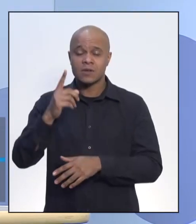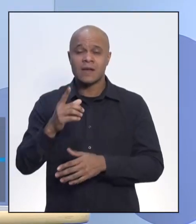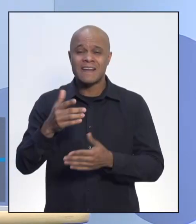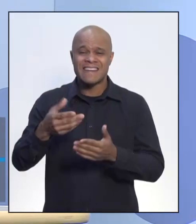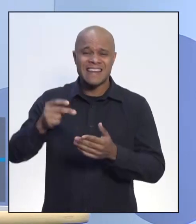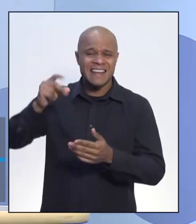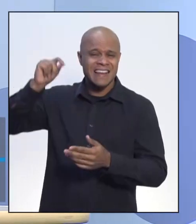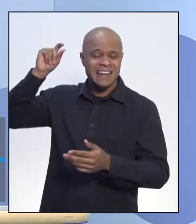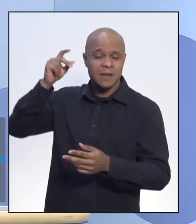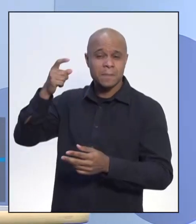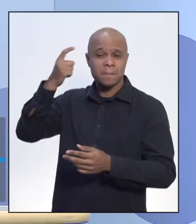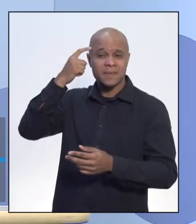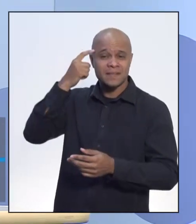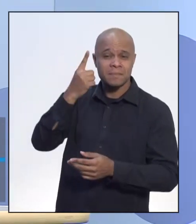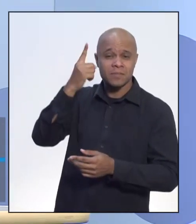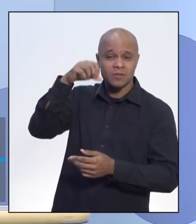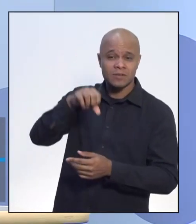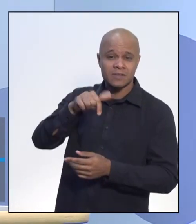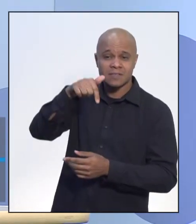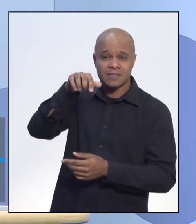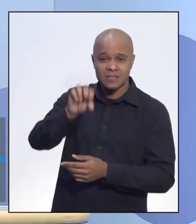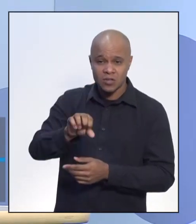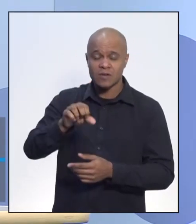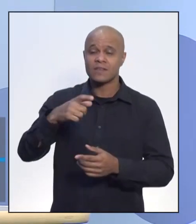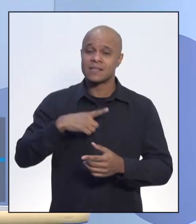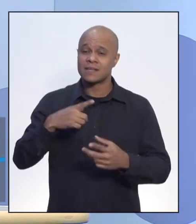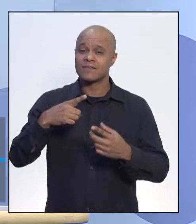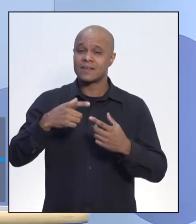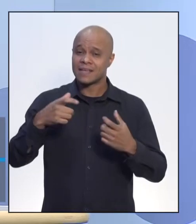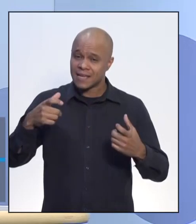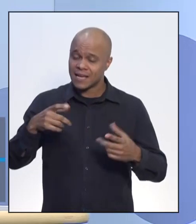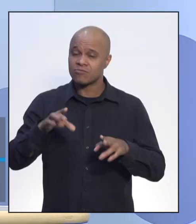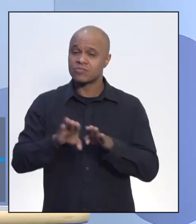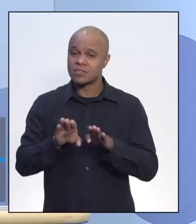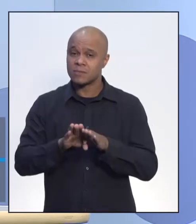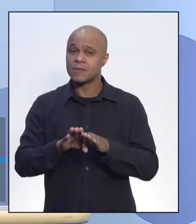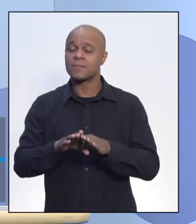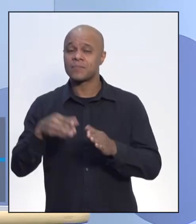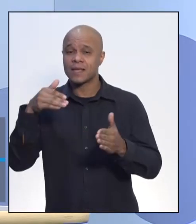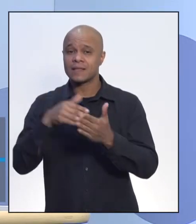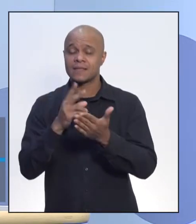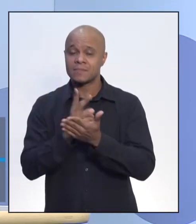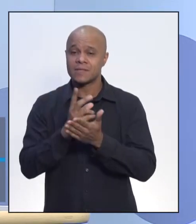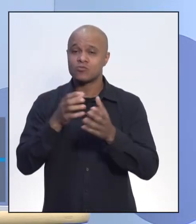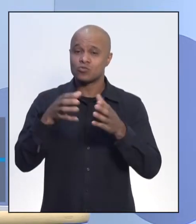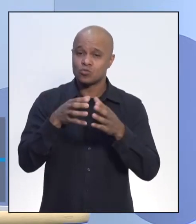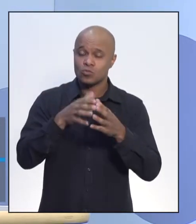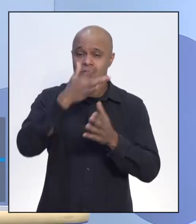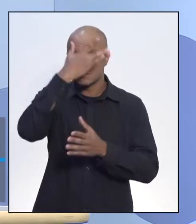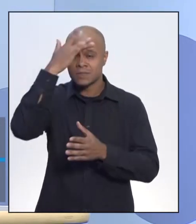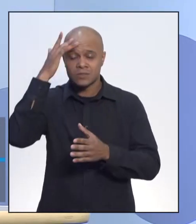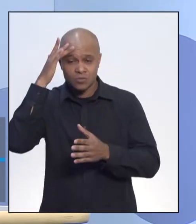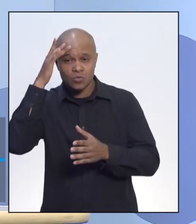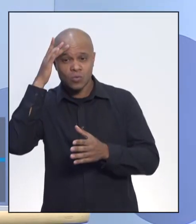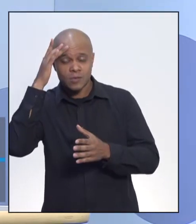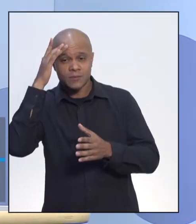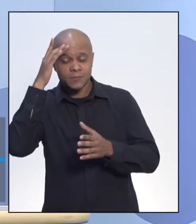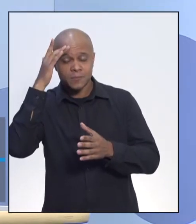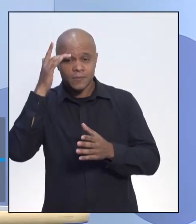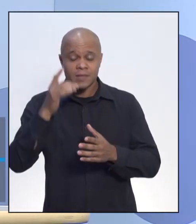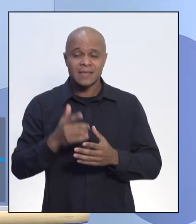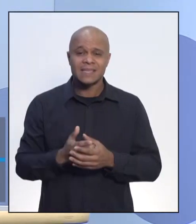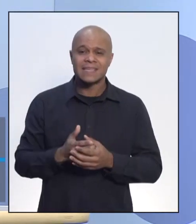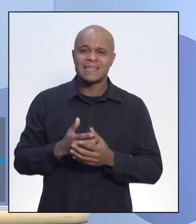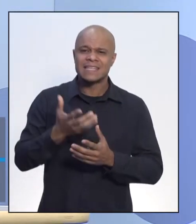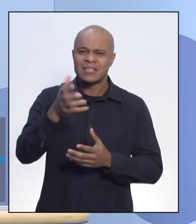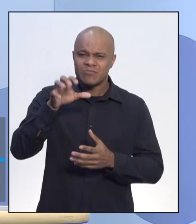1979, né? Guerra entre União Soviética e Afeganistão, onde alguns grupos rebeldes que eram contrários a um